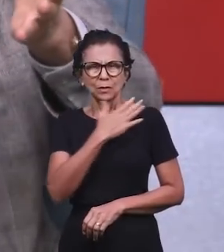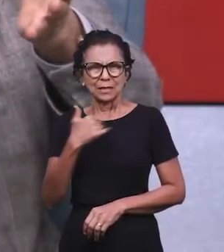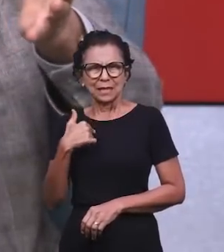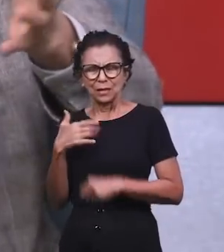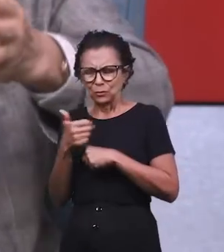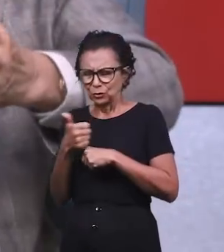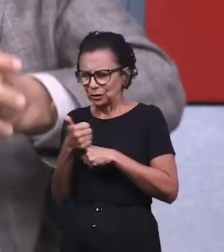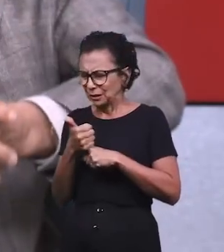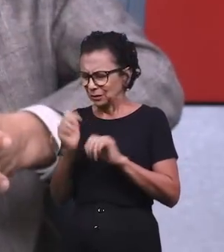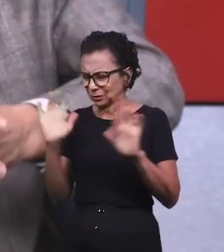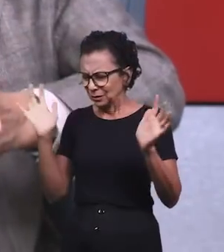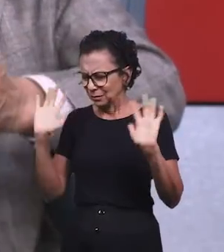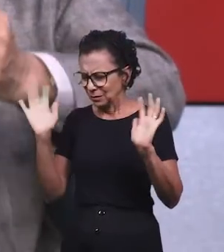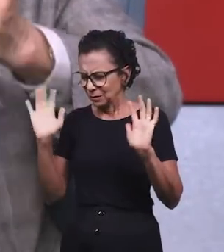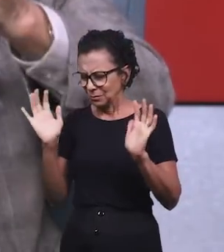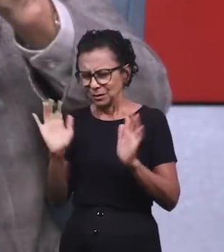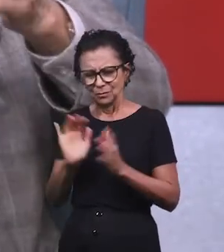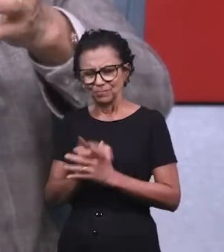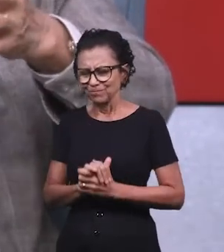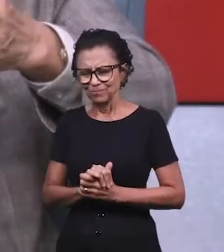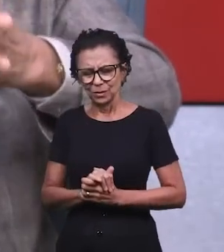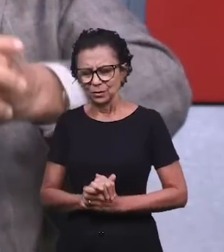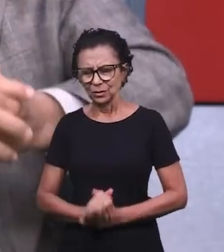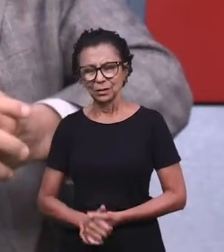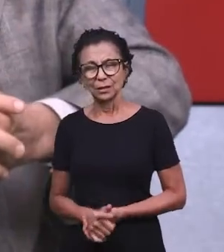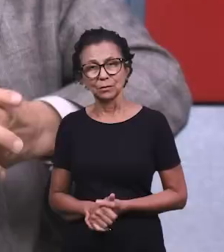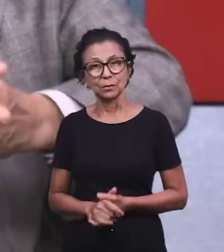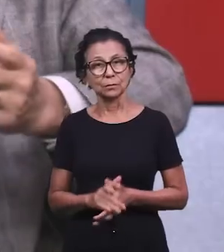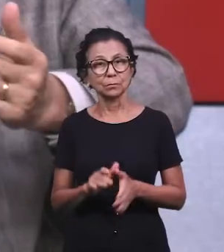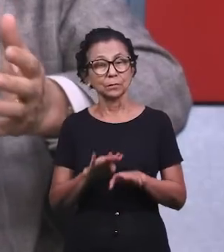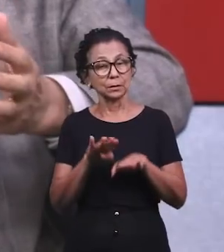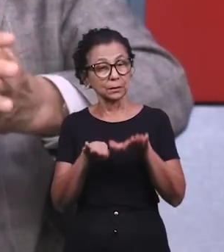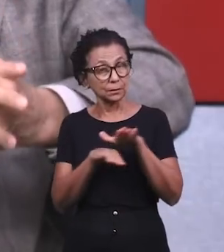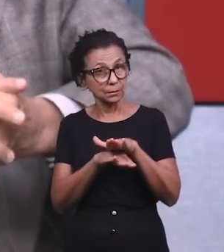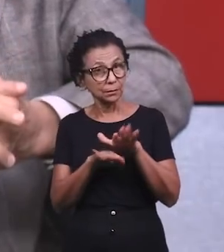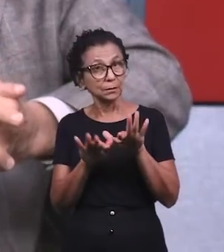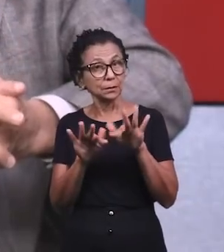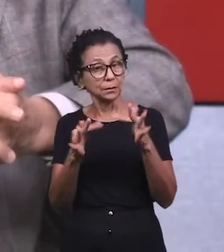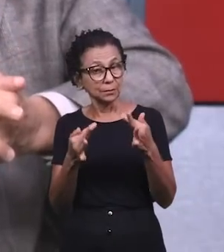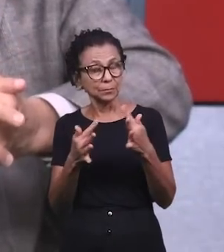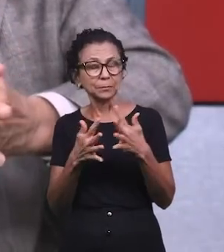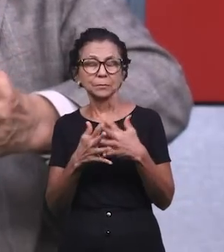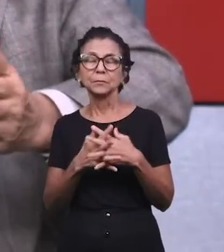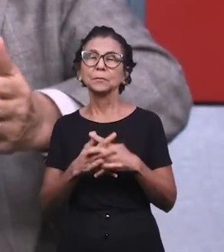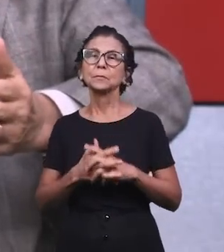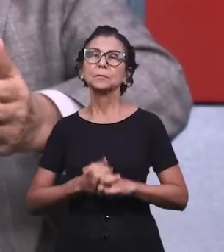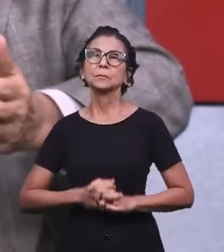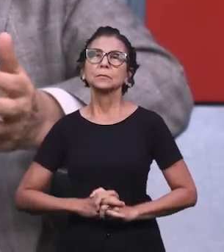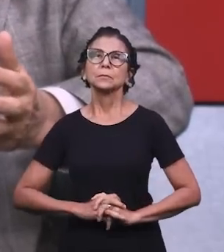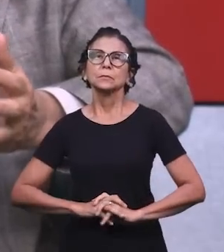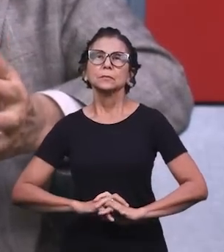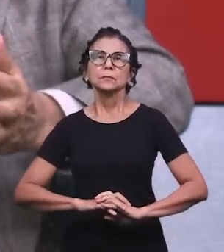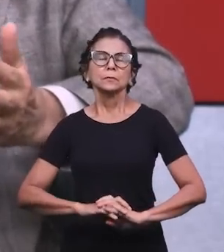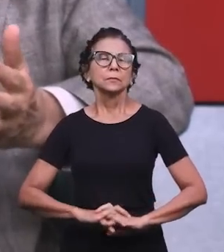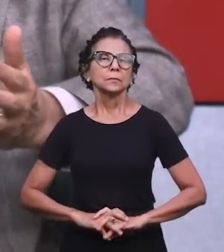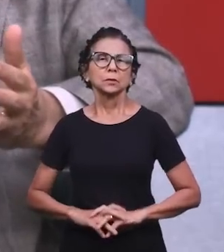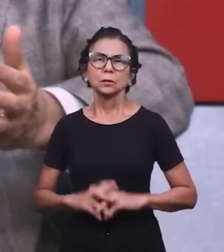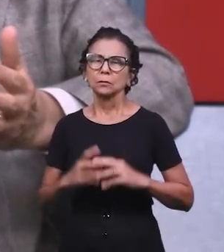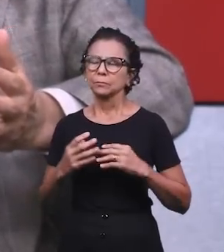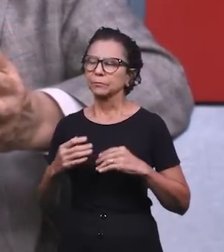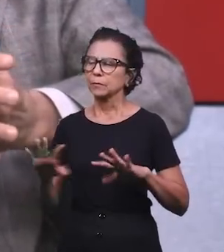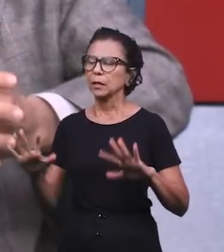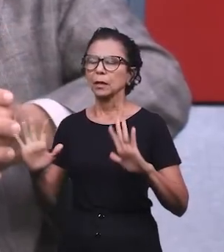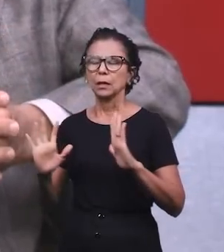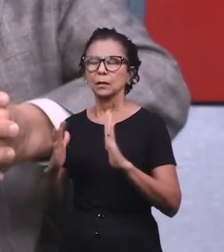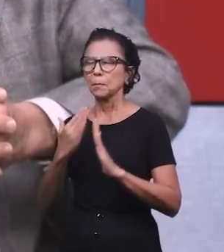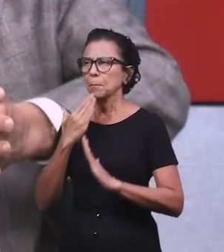veio para o doente, o Senhor veio para aquele, não é? O homem vem como ele está, do jeito que ele está, e o Senhor vai e opera, porque é assim que o